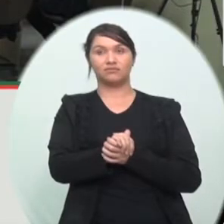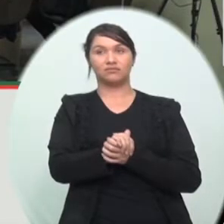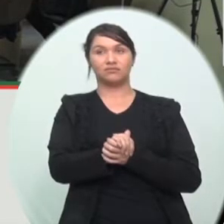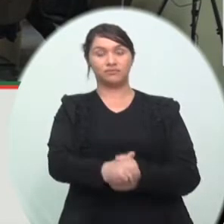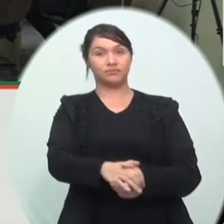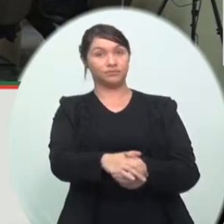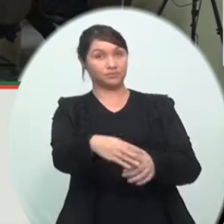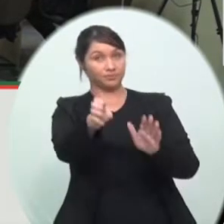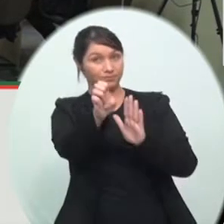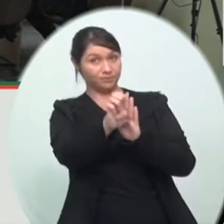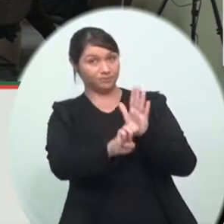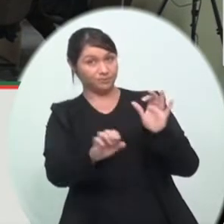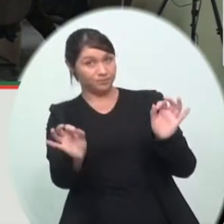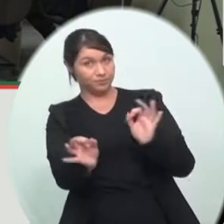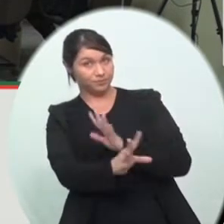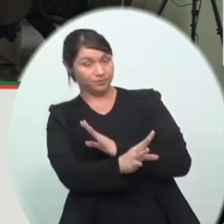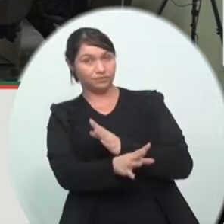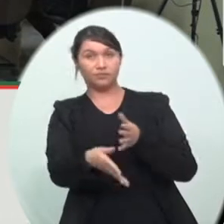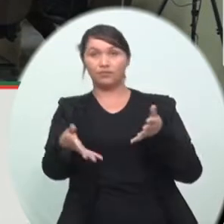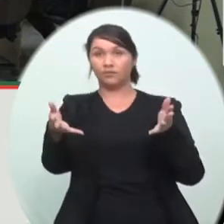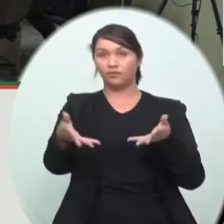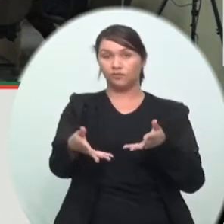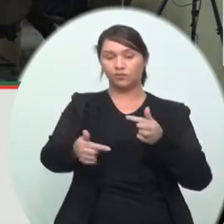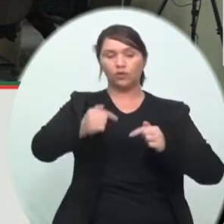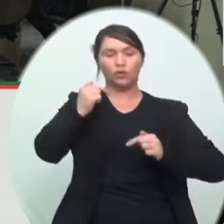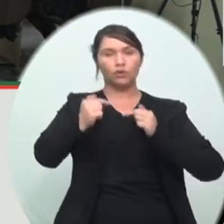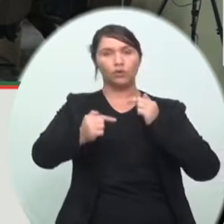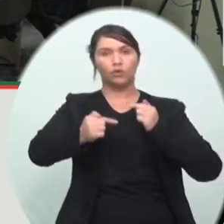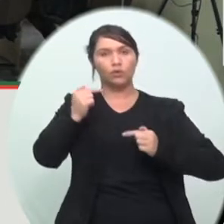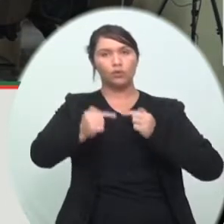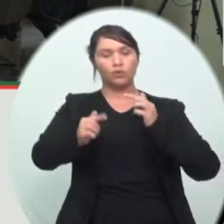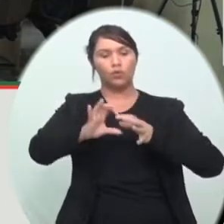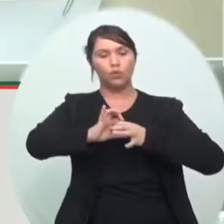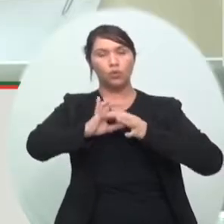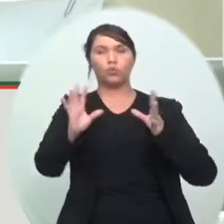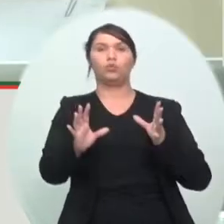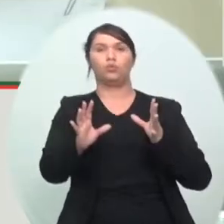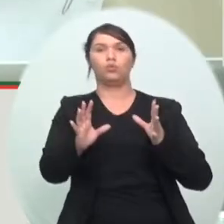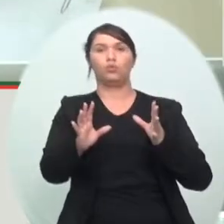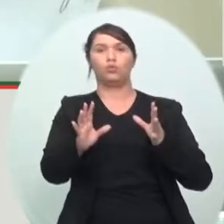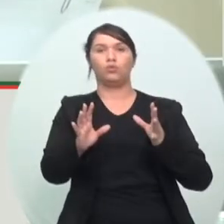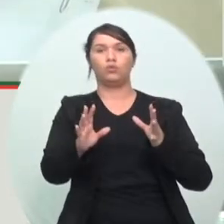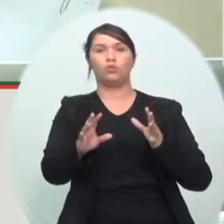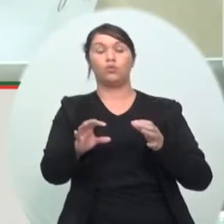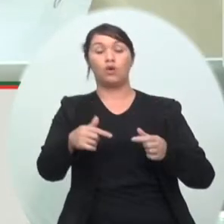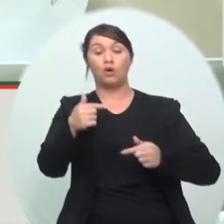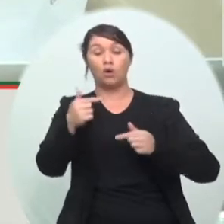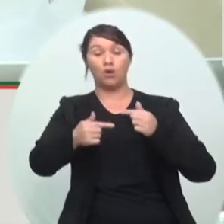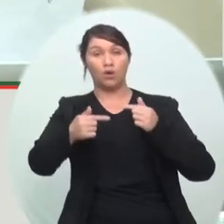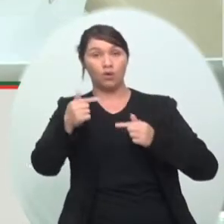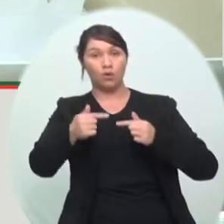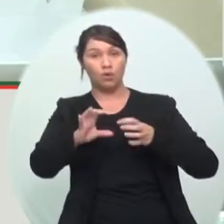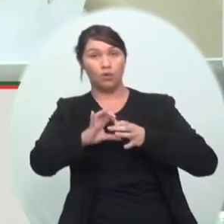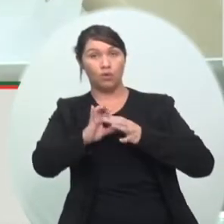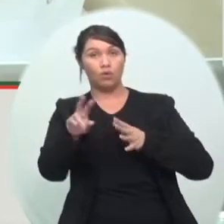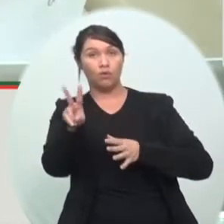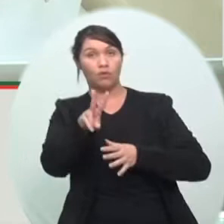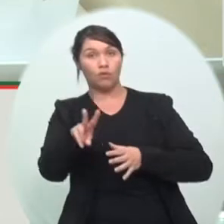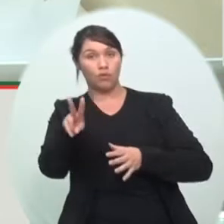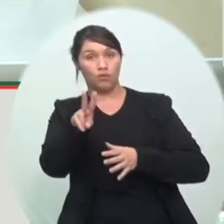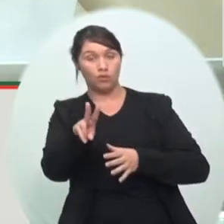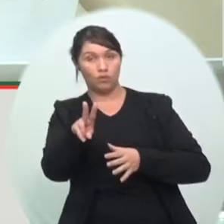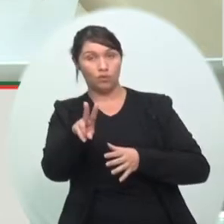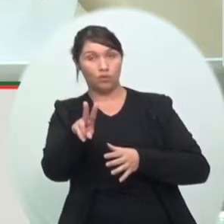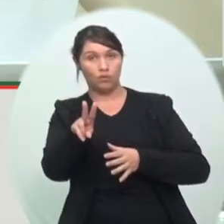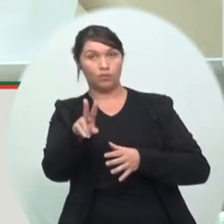Terminado o expediente, passamos para a tribuna livre. Fará uso da tribuna livre desta noite, conforme solicitado pelo vereador Zairo